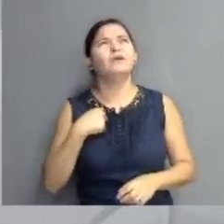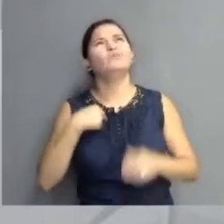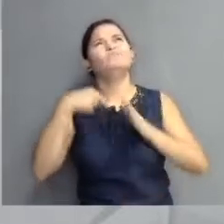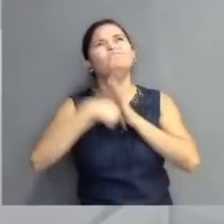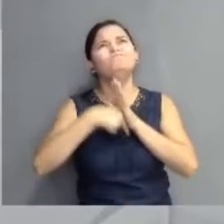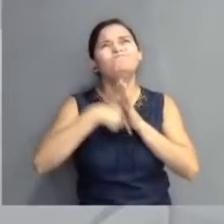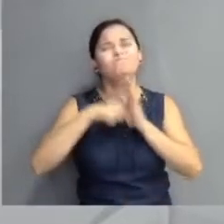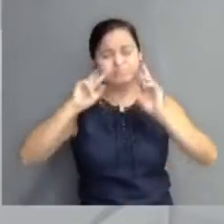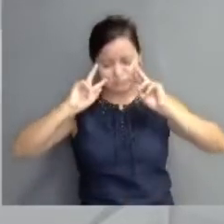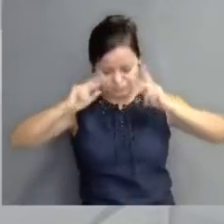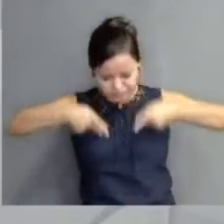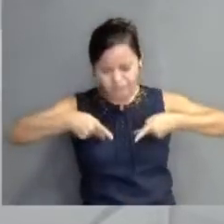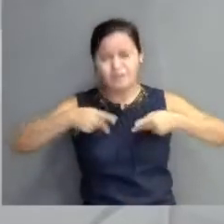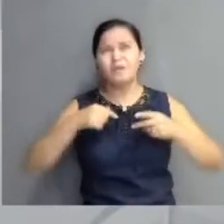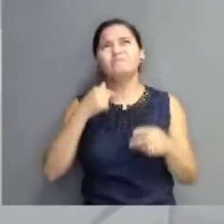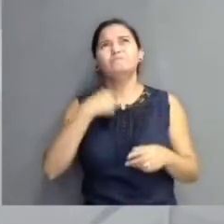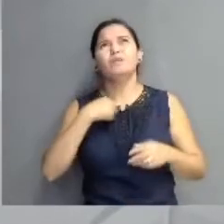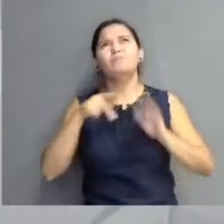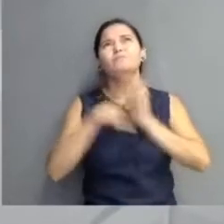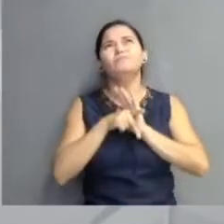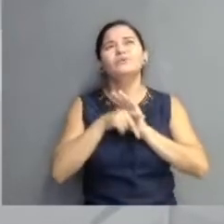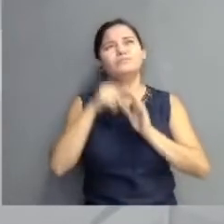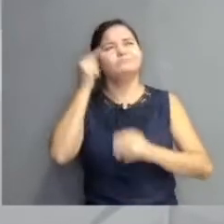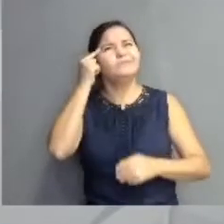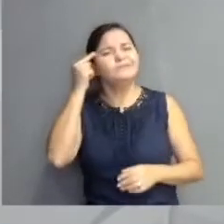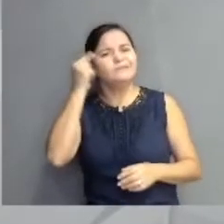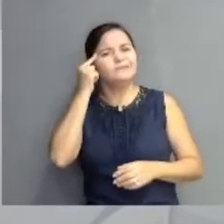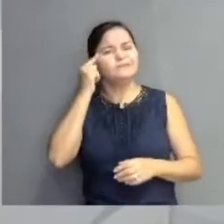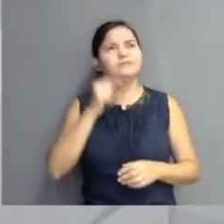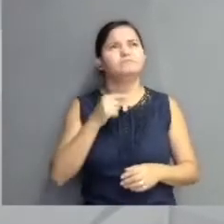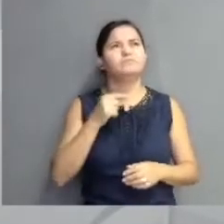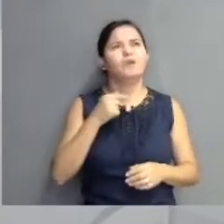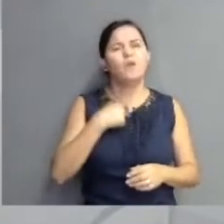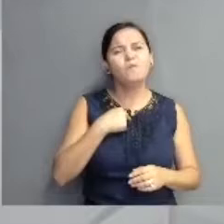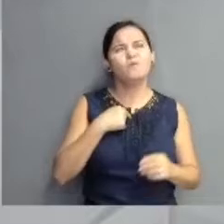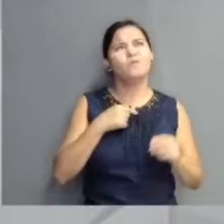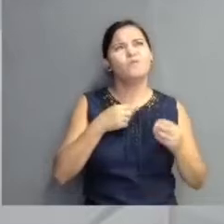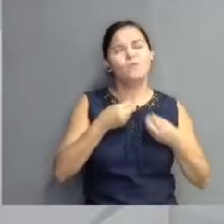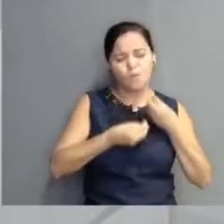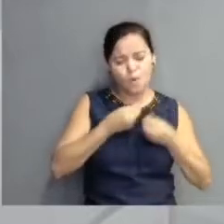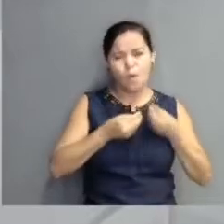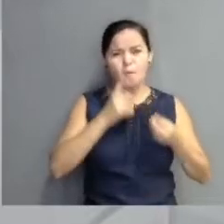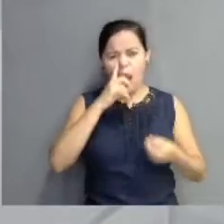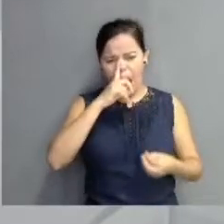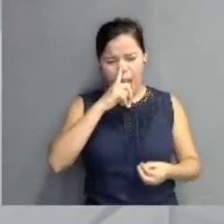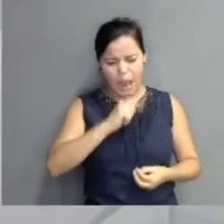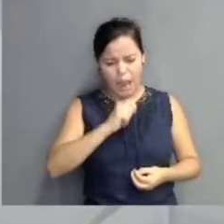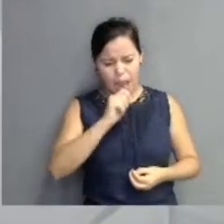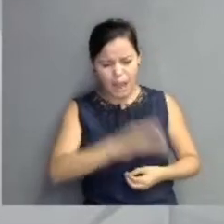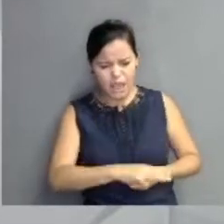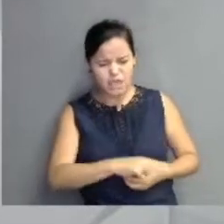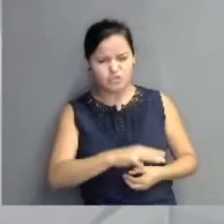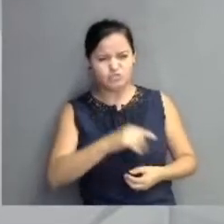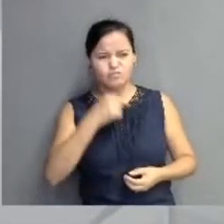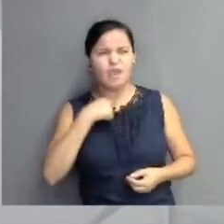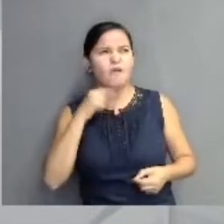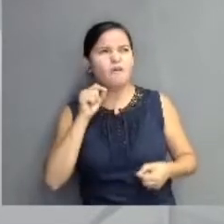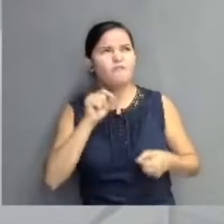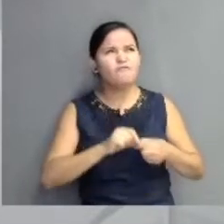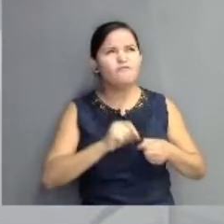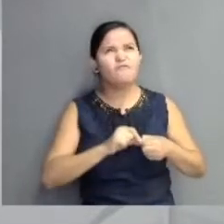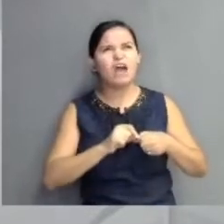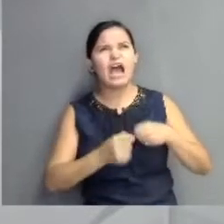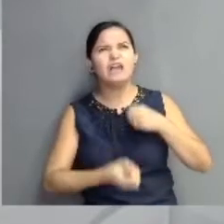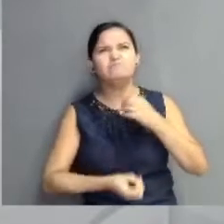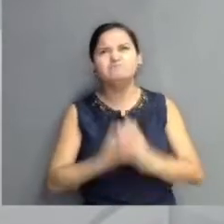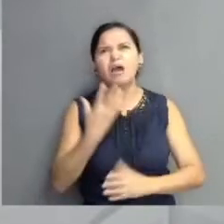digressão do teu dia de hoje. Quanto você produz de lixo hoje? Quanto você produziu de lixo durante um